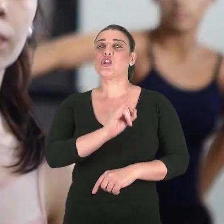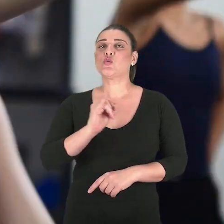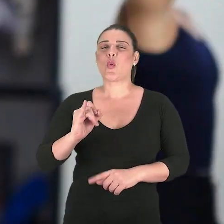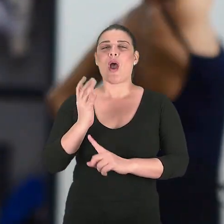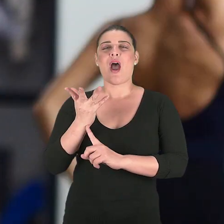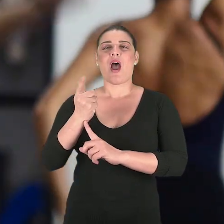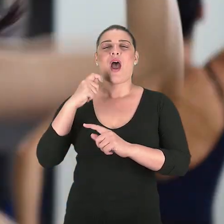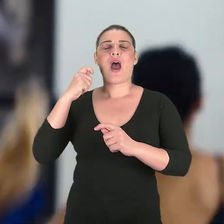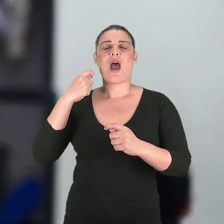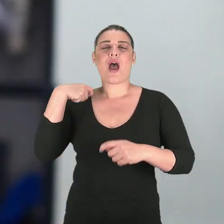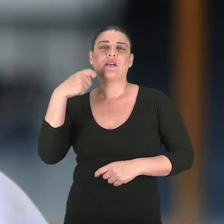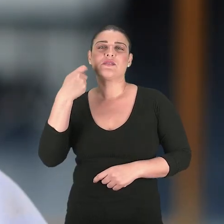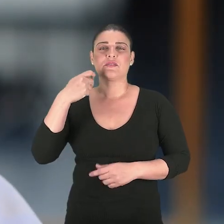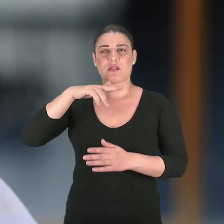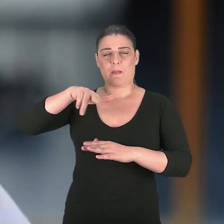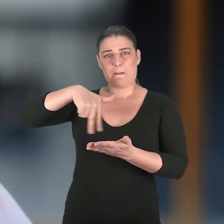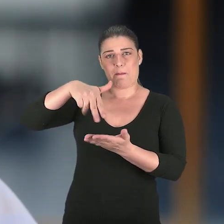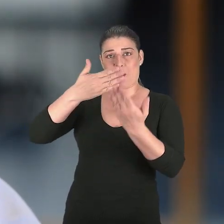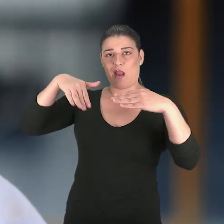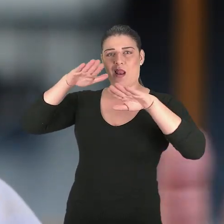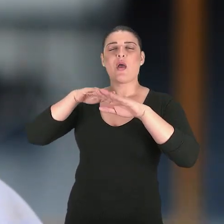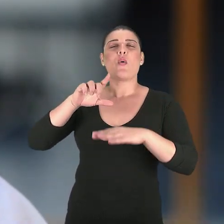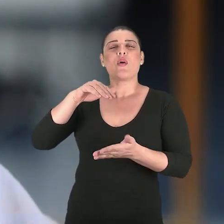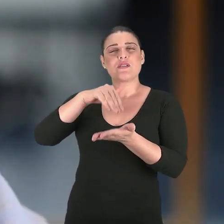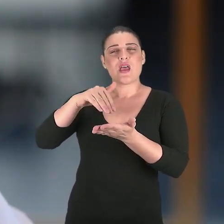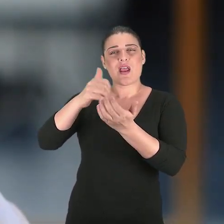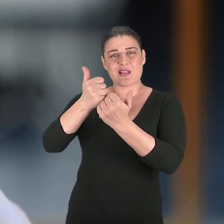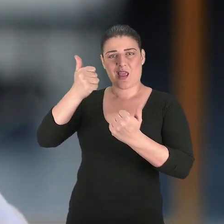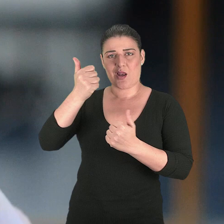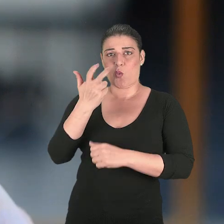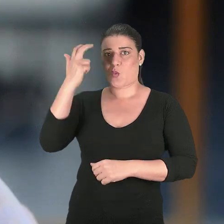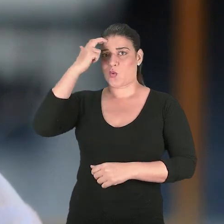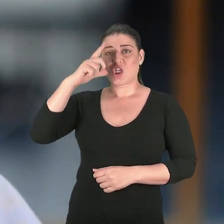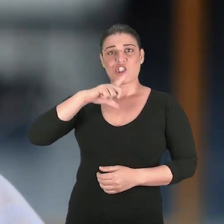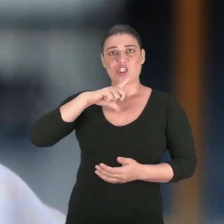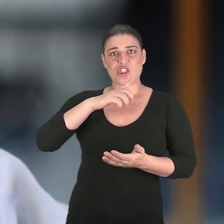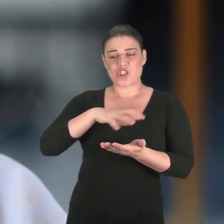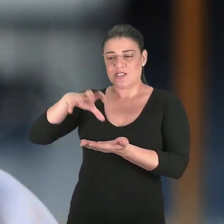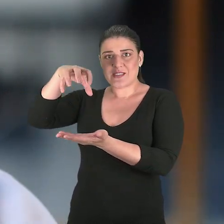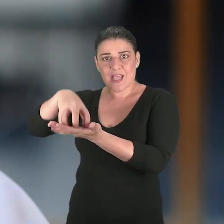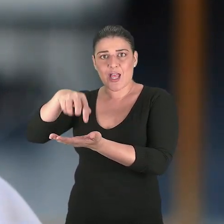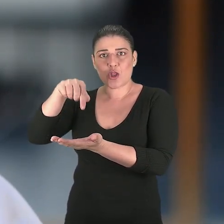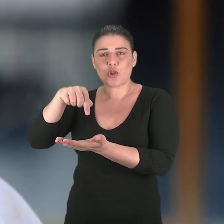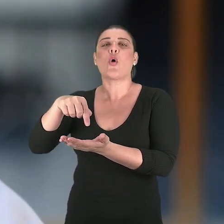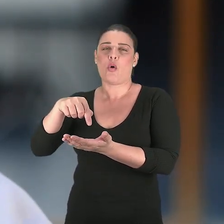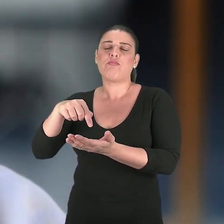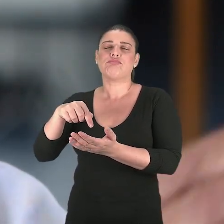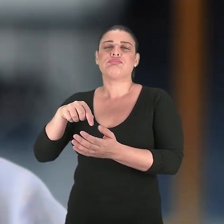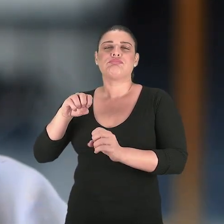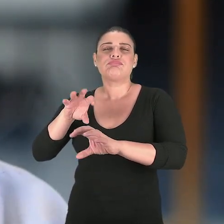balé, né, que aqui na Secretaria de Cultura você tem a divisão de ensino às artes, né, que oferece cursos gratuitos